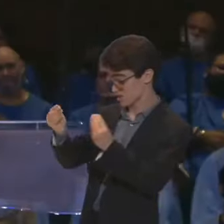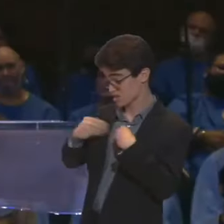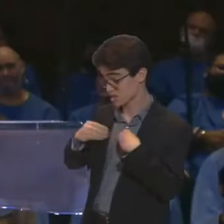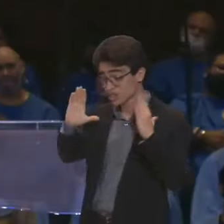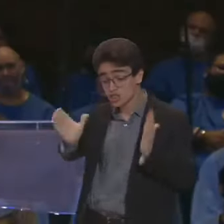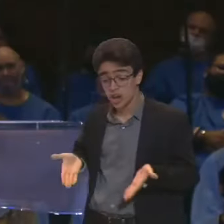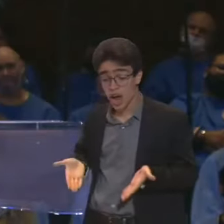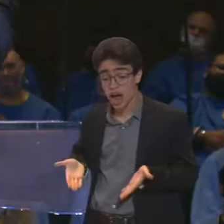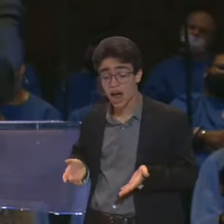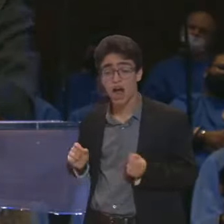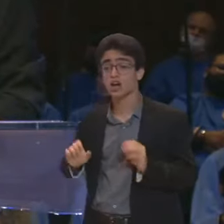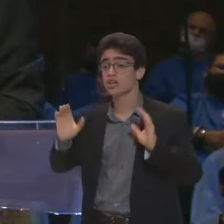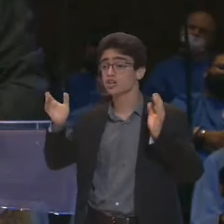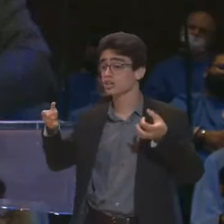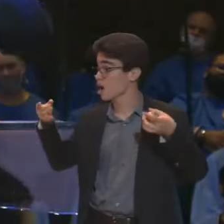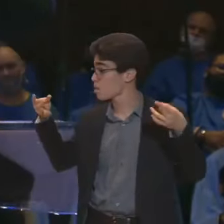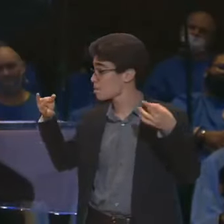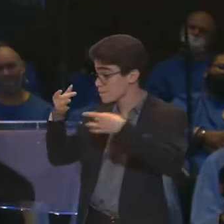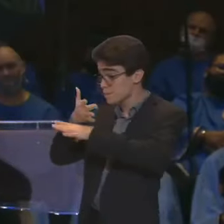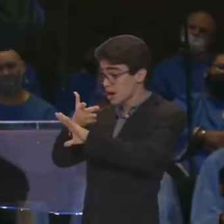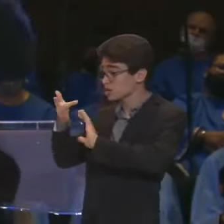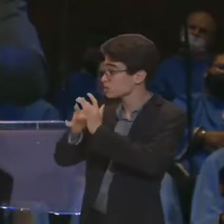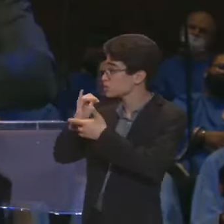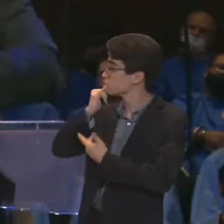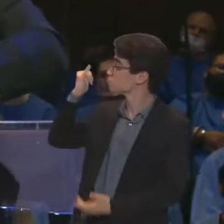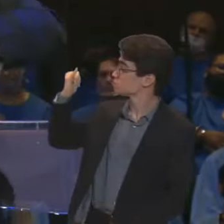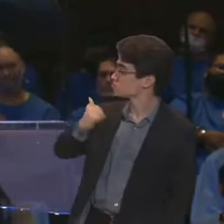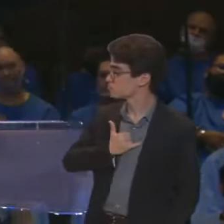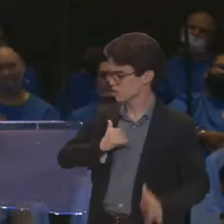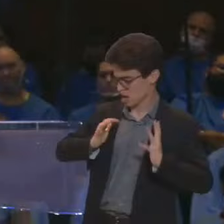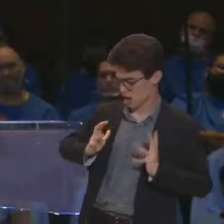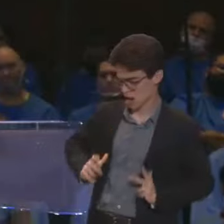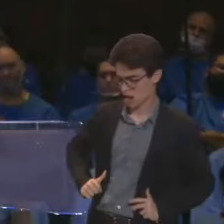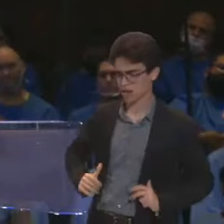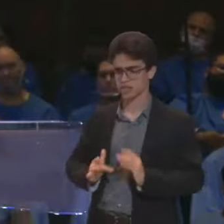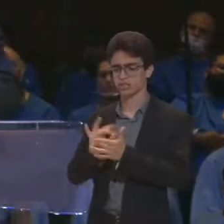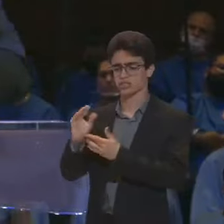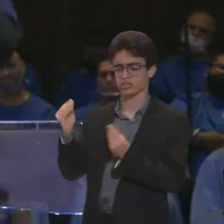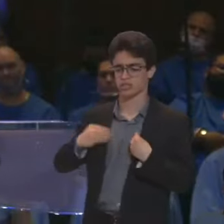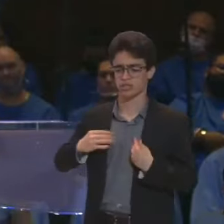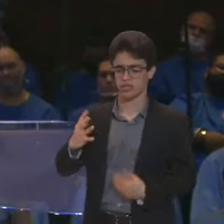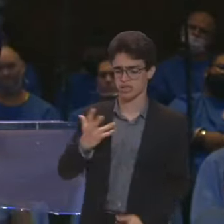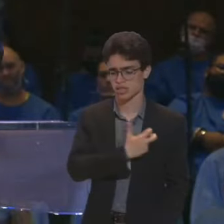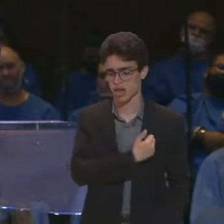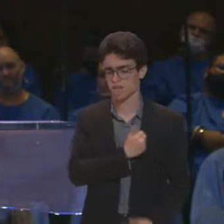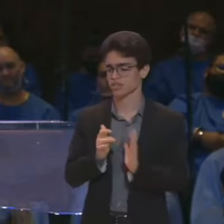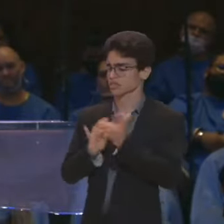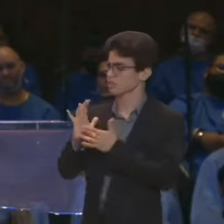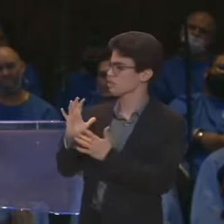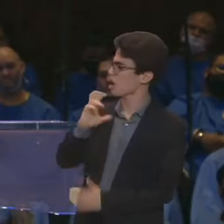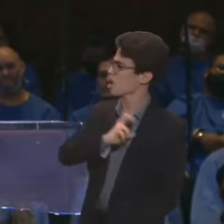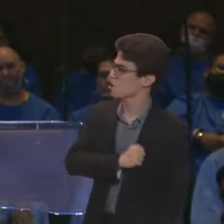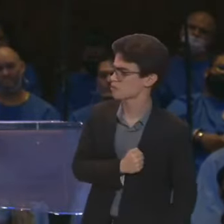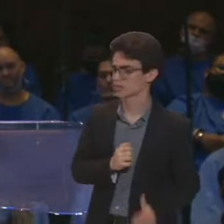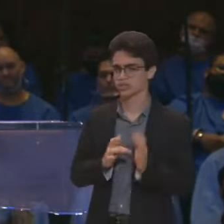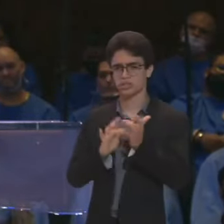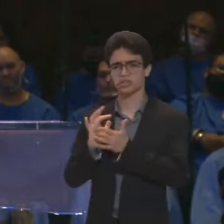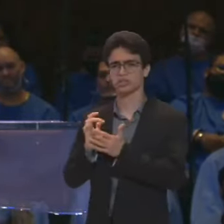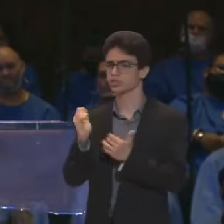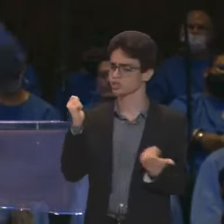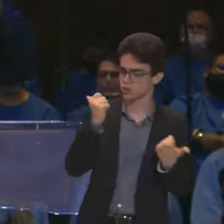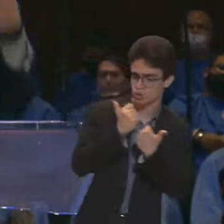obra terminada de Cristo. Ele nos perdoou, Ele nos salvou, Ele nos amou, Ele se entregou